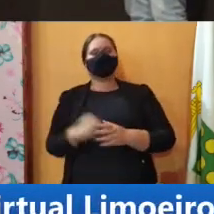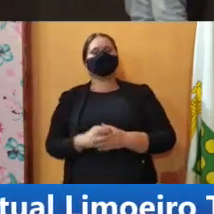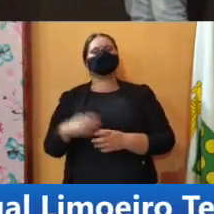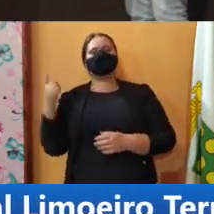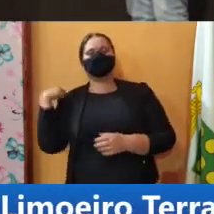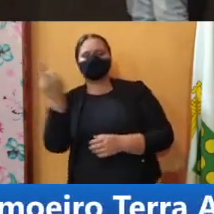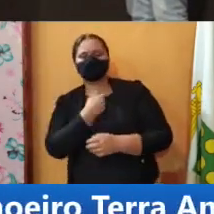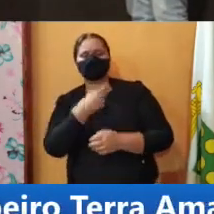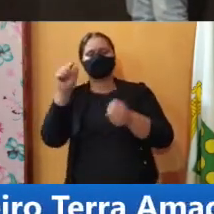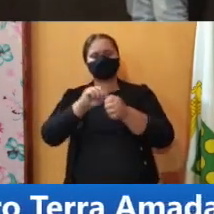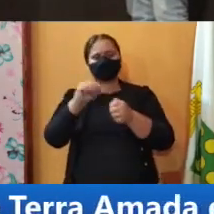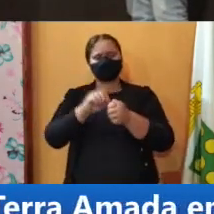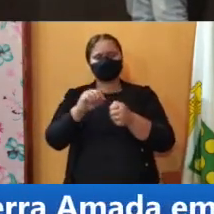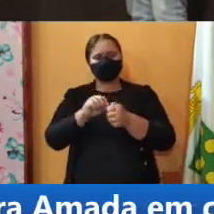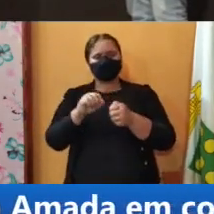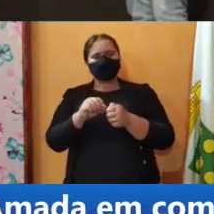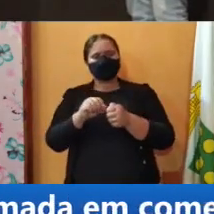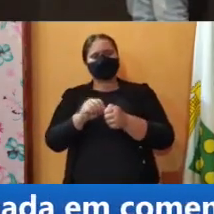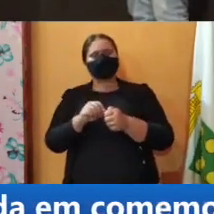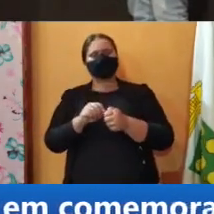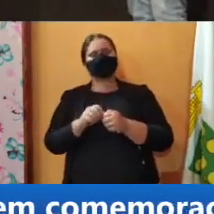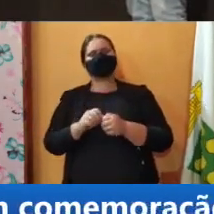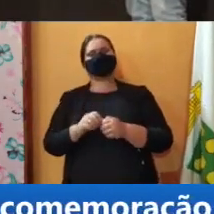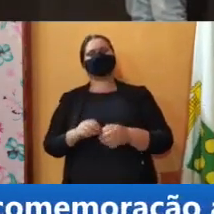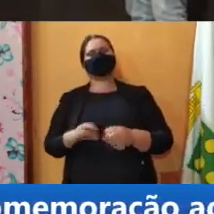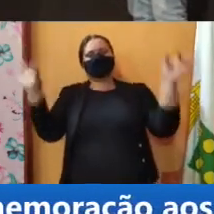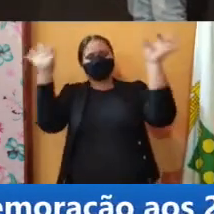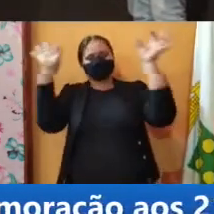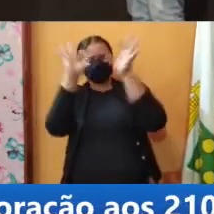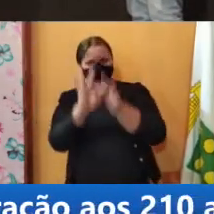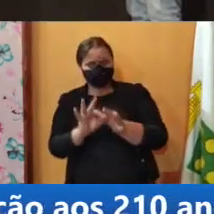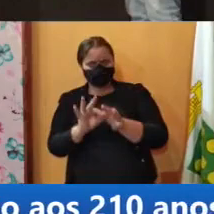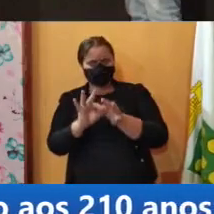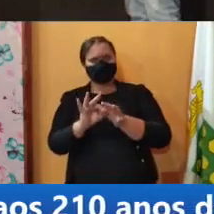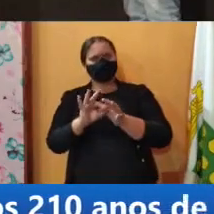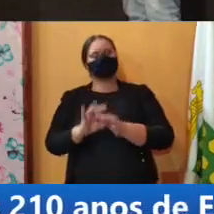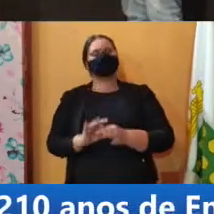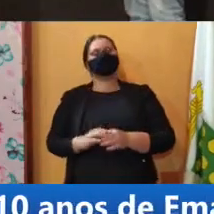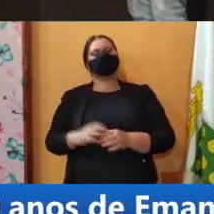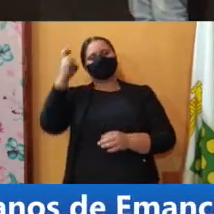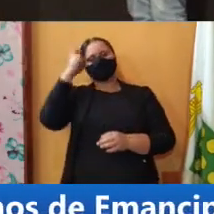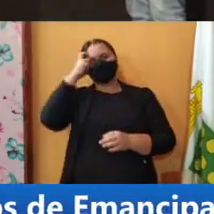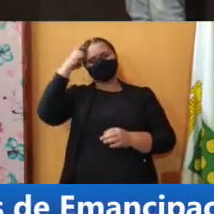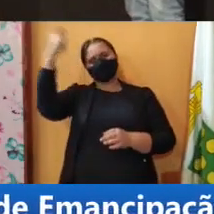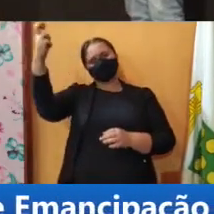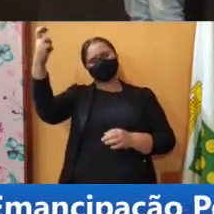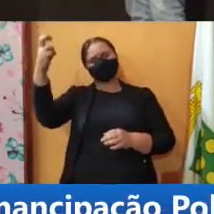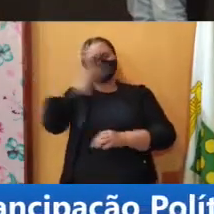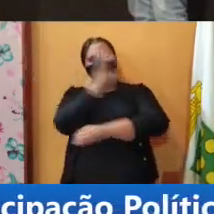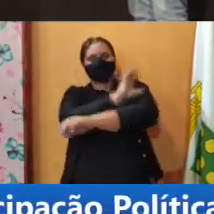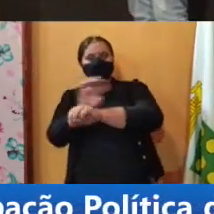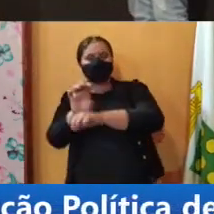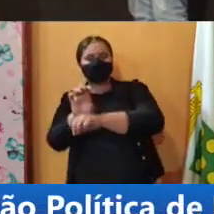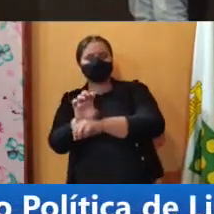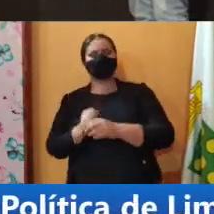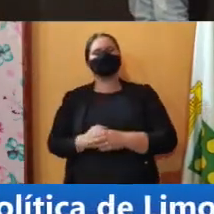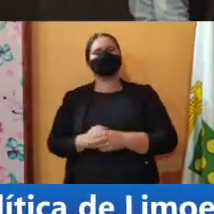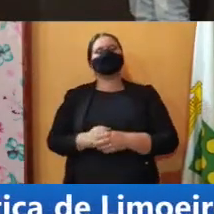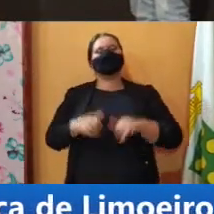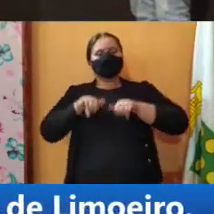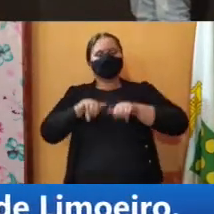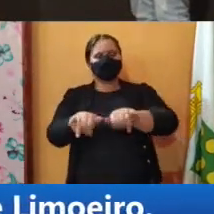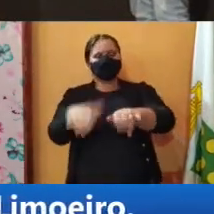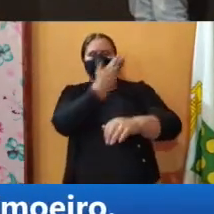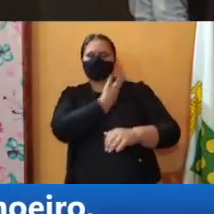dúvida que ele vai fazer parte do contexto e do complexo cultural ali naquele parte da feira, junto com o mercado público, junto com o